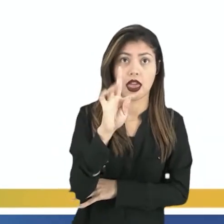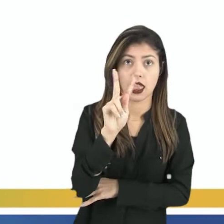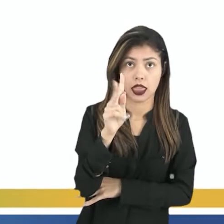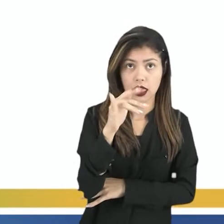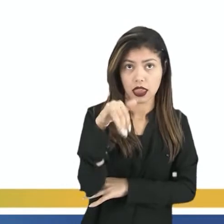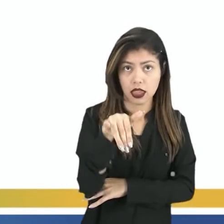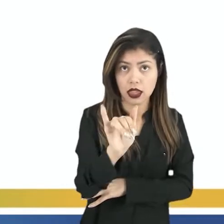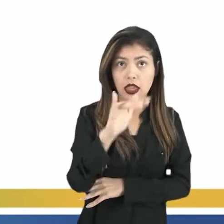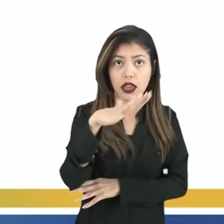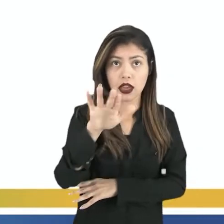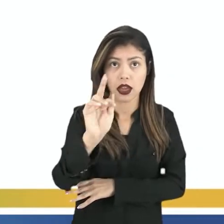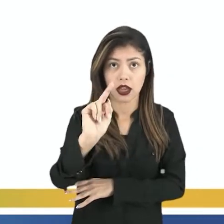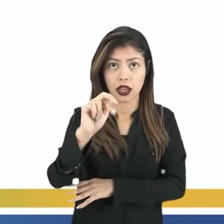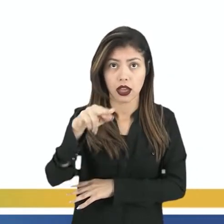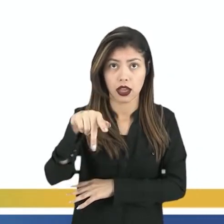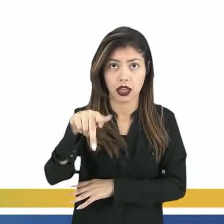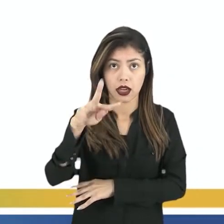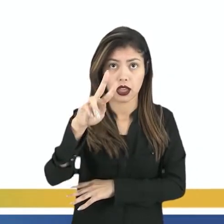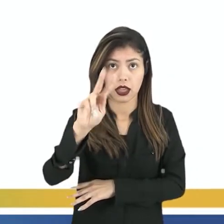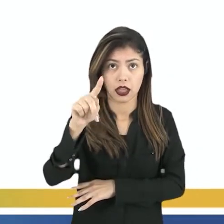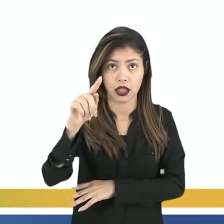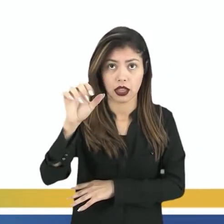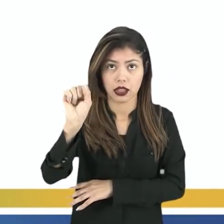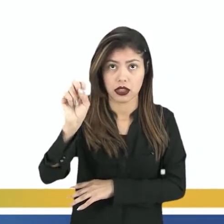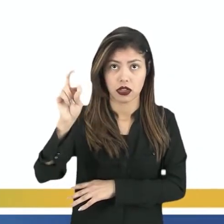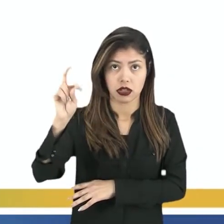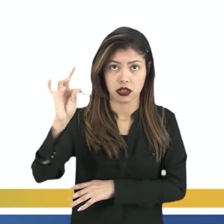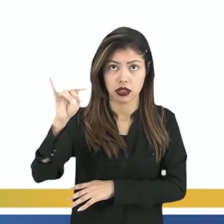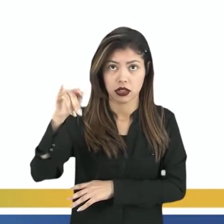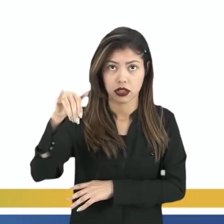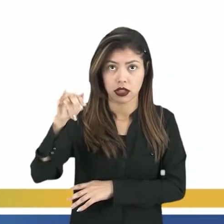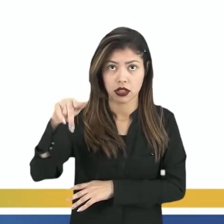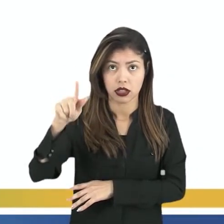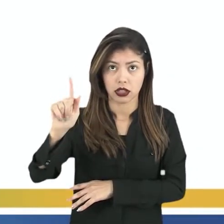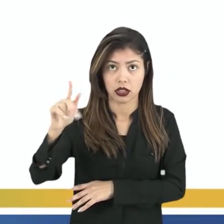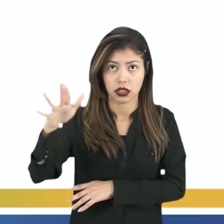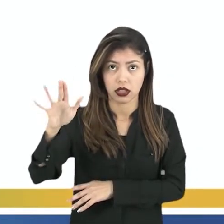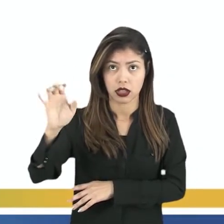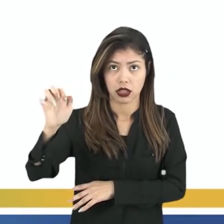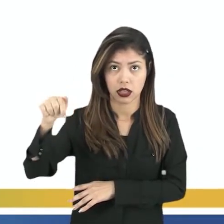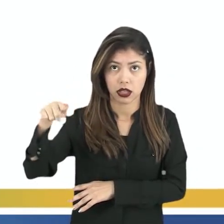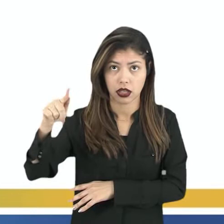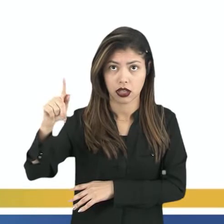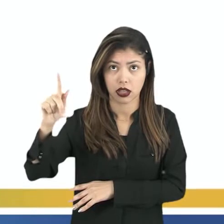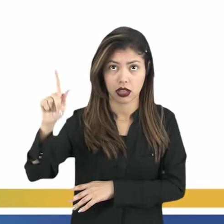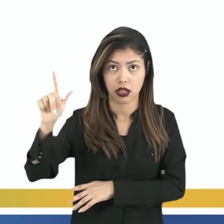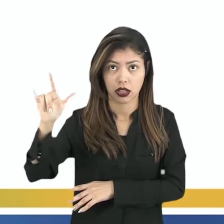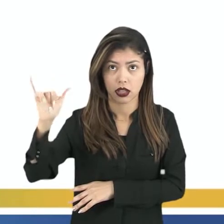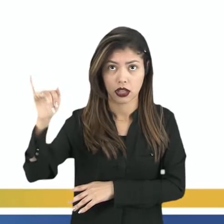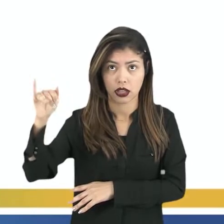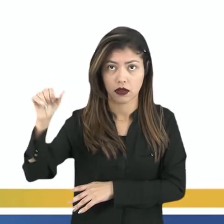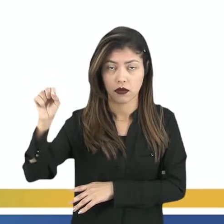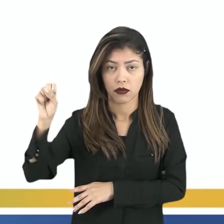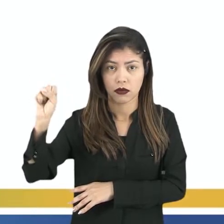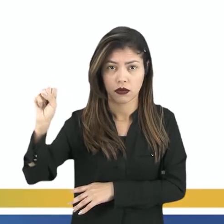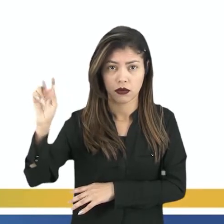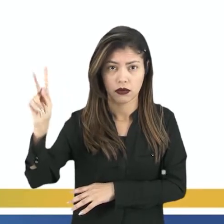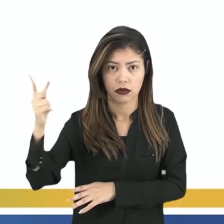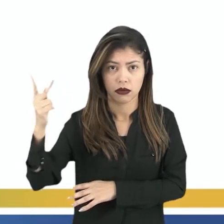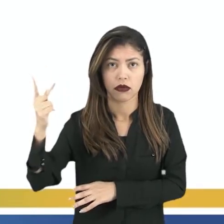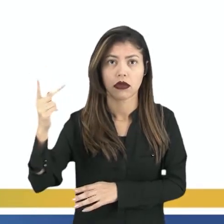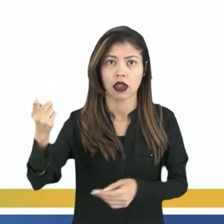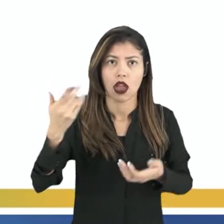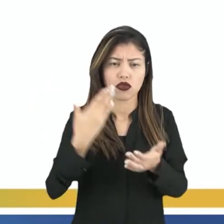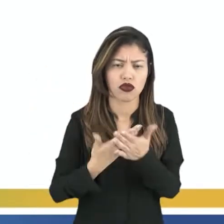studying English. Outra frase, she is studying English. Na frase positiva, ela está estudando inglês. E